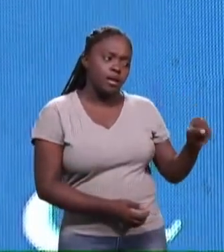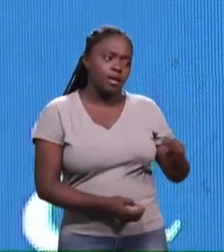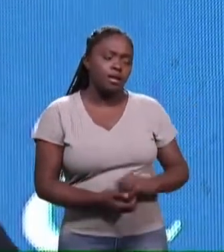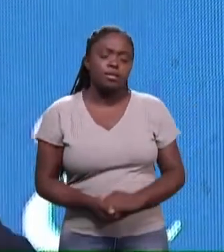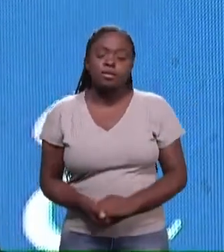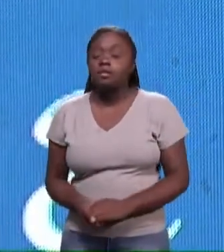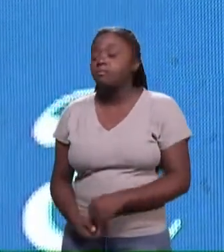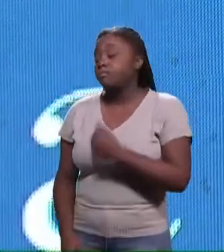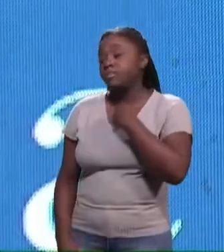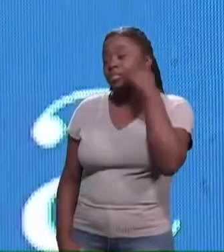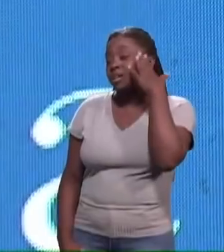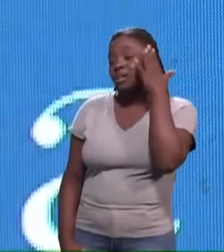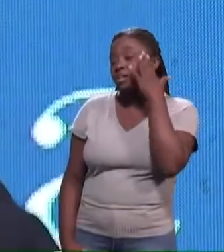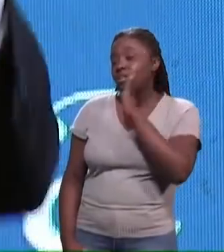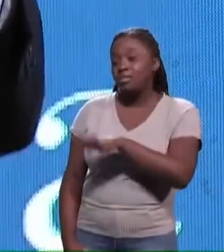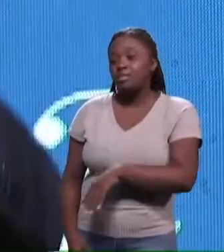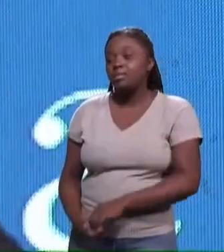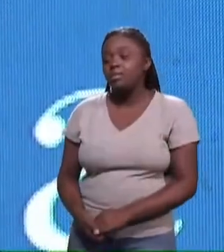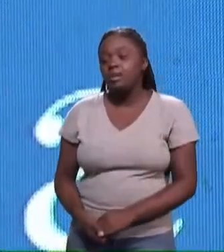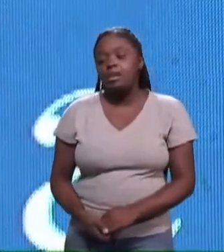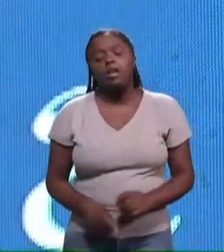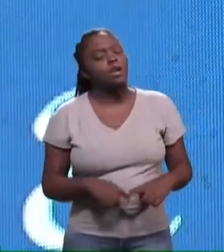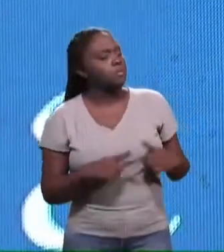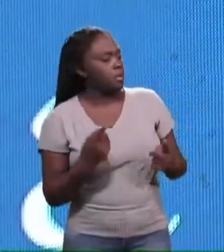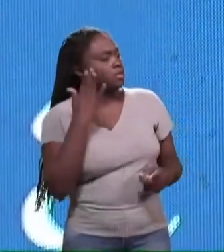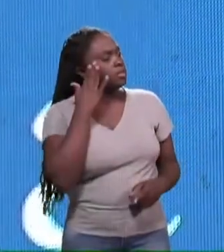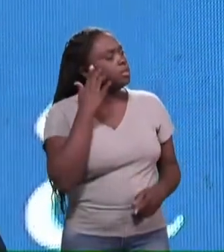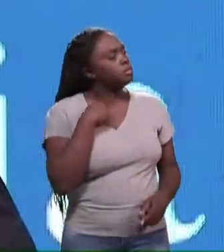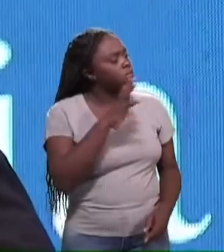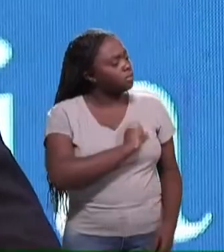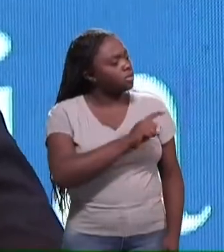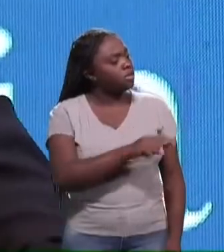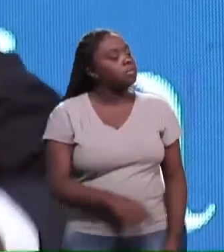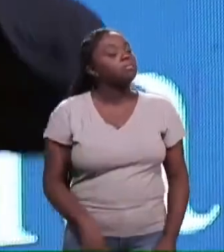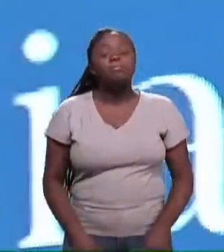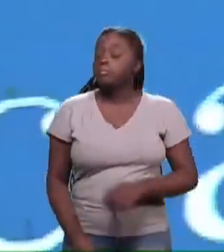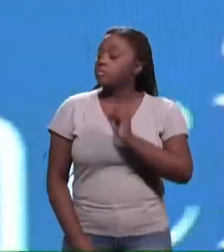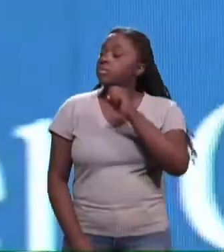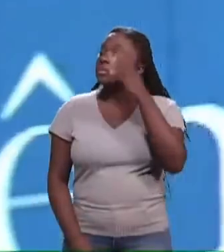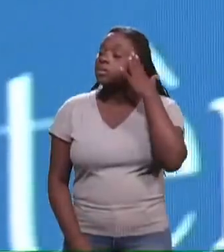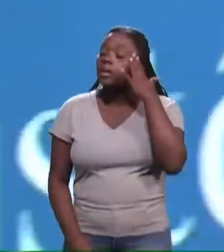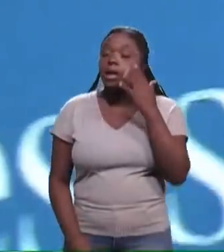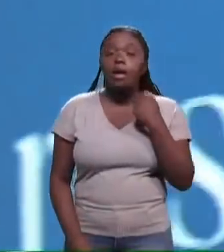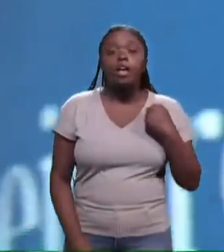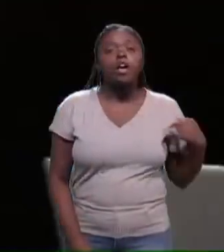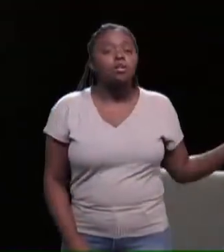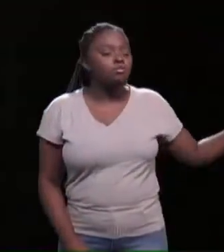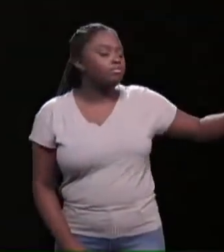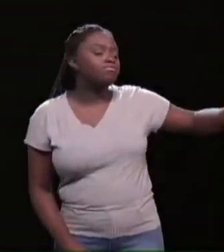Ele falou assim: eu sei. Falei: mas você sabe que eu amo você. Eu sei. Abracei ele, saí